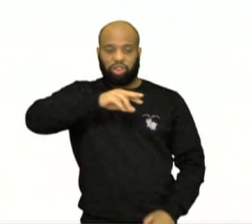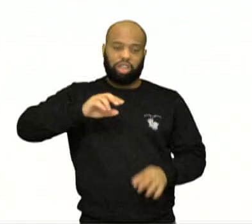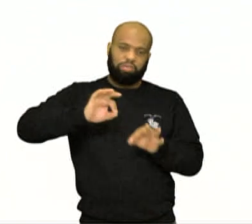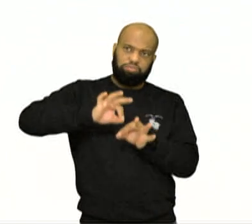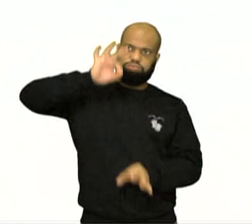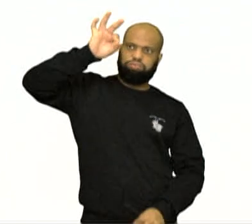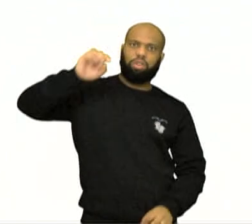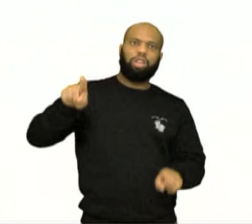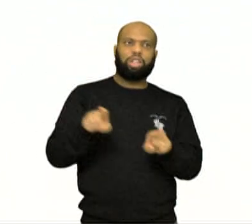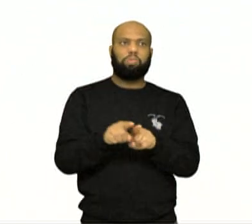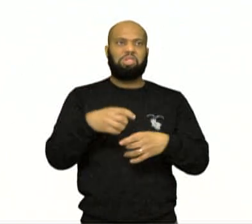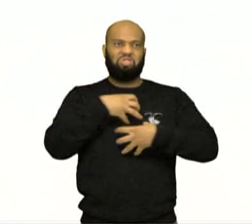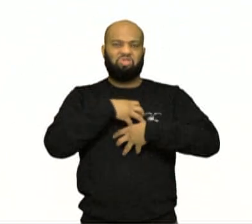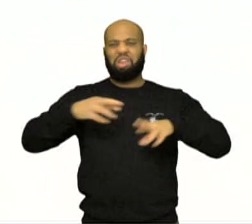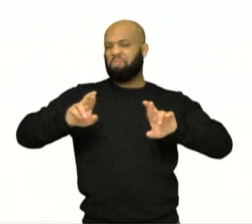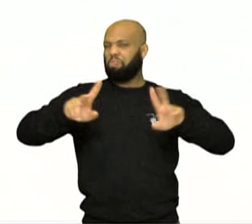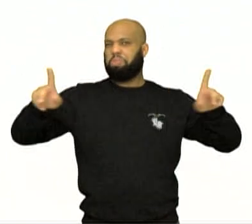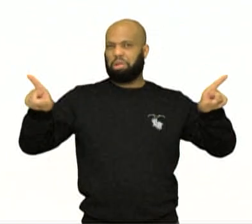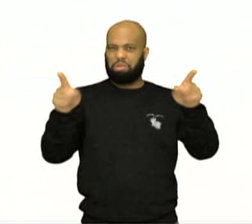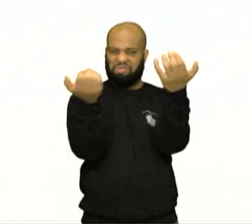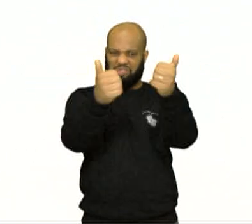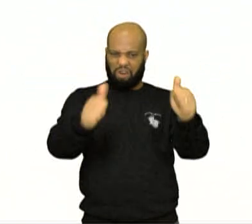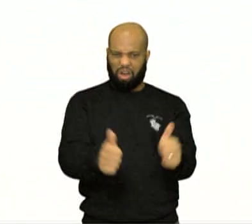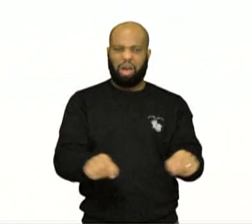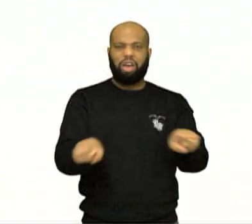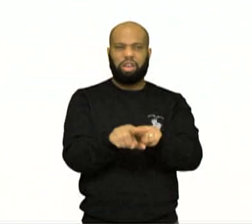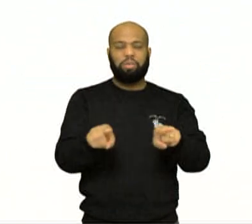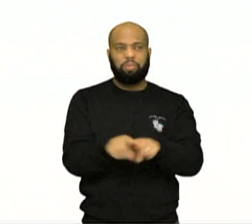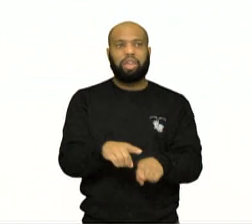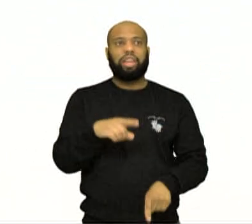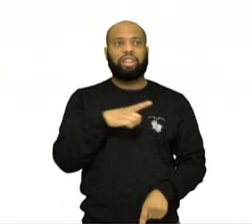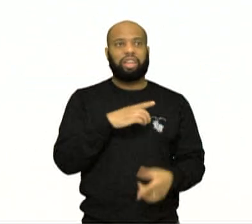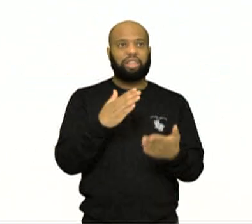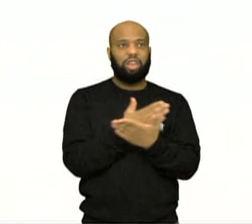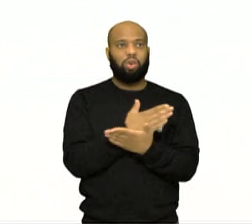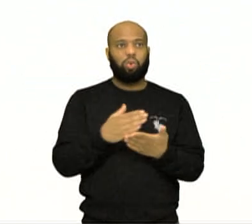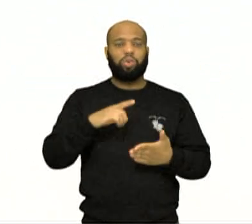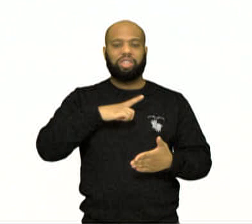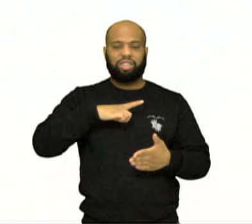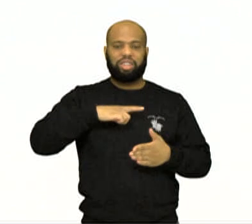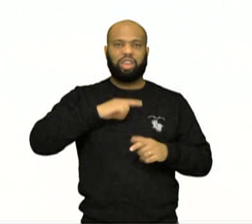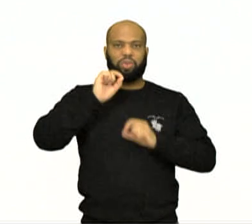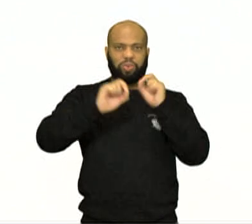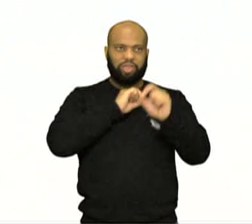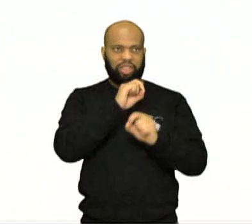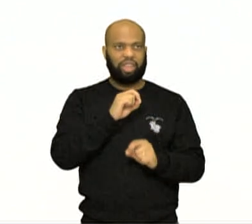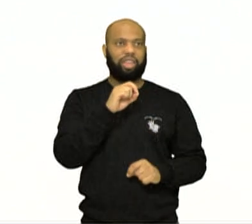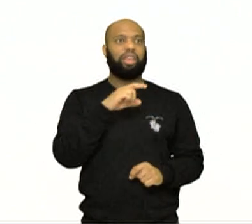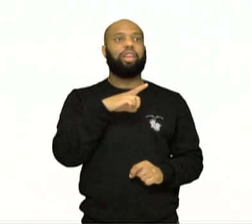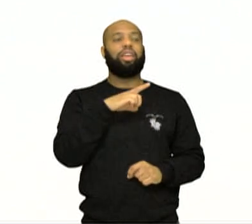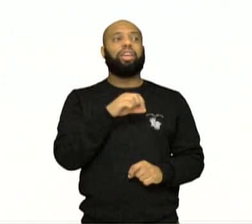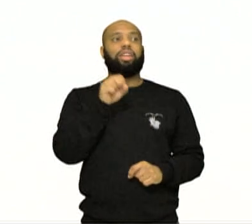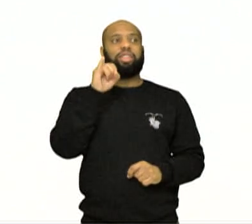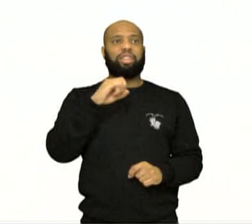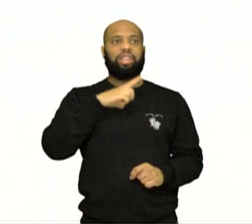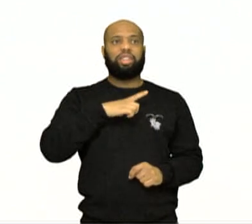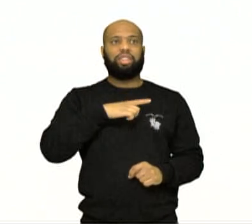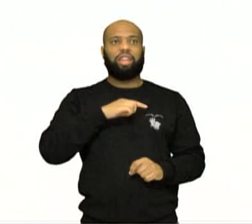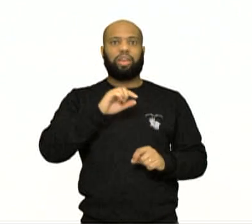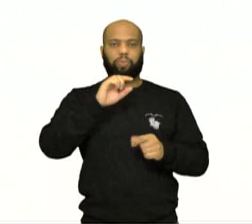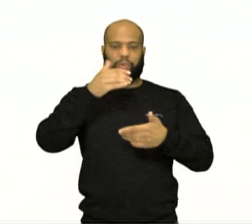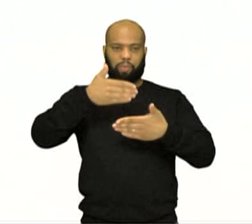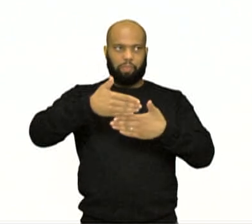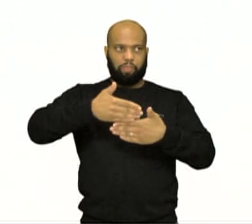alturas, diferentes formatos, incluindo até as negativas. O que é a negativa? É quando a inclinação